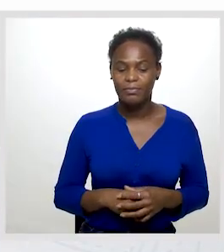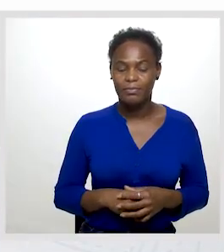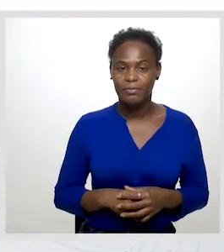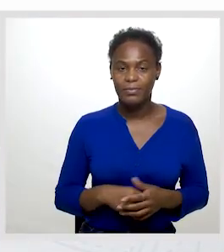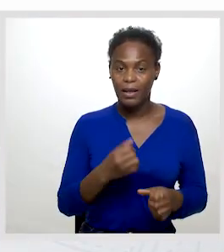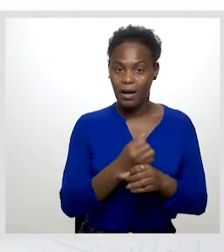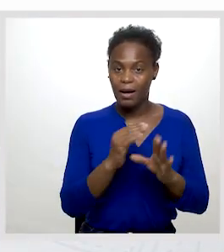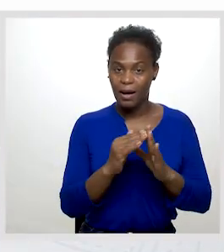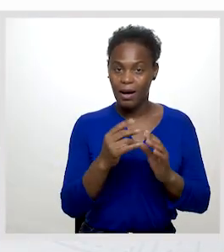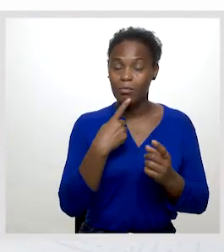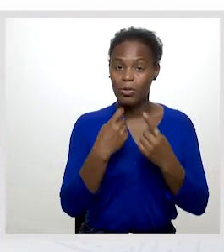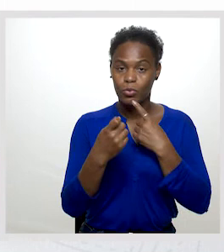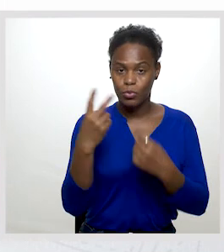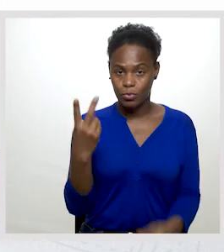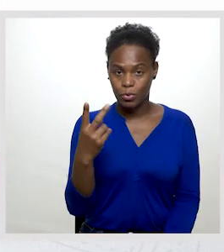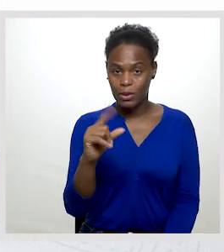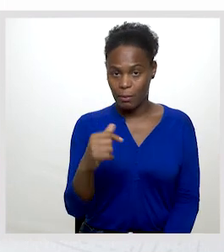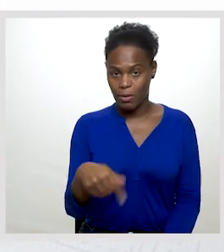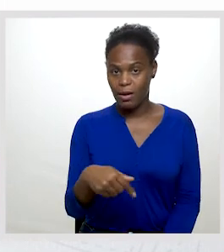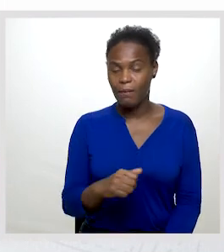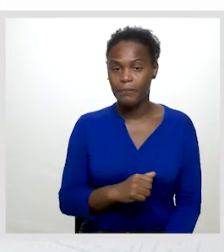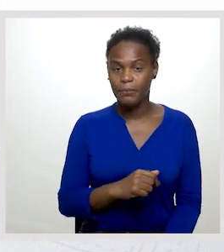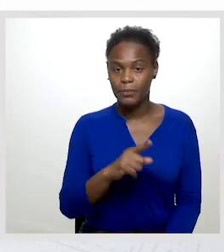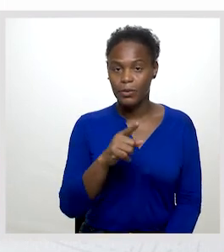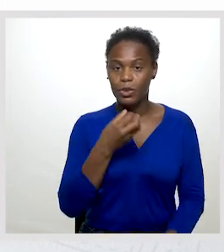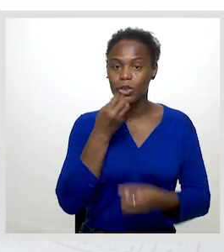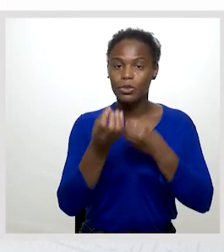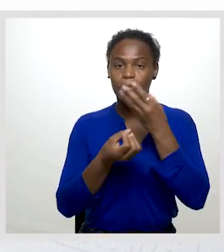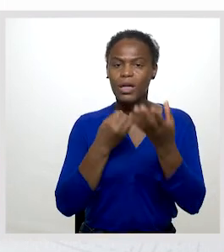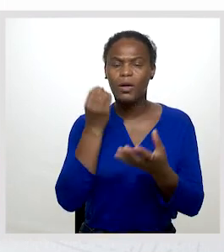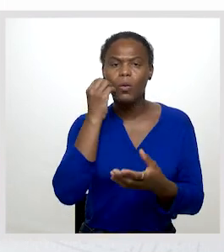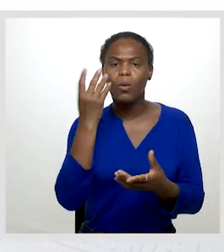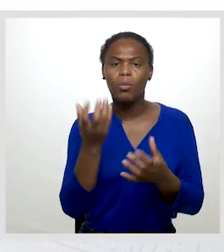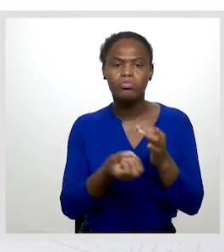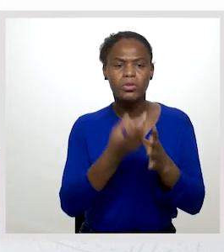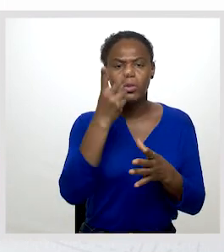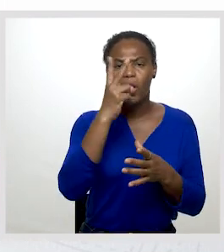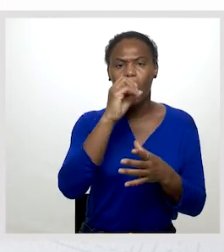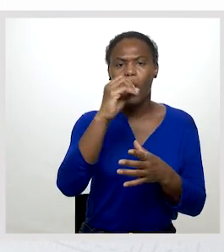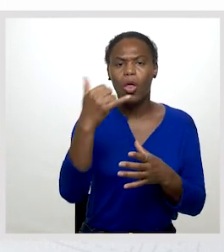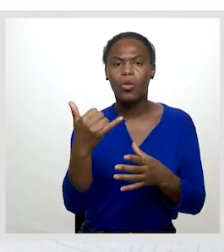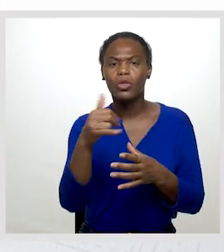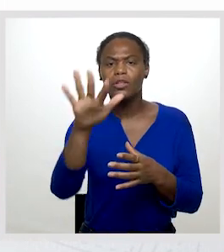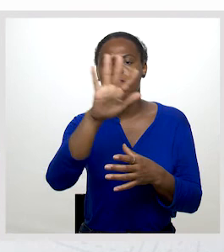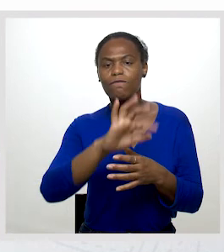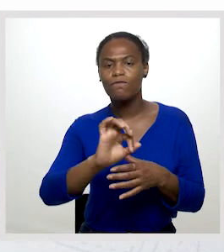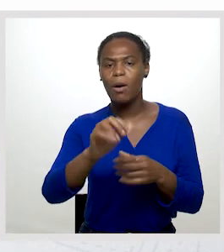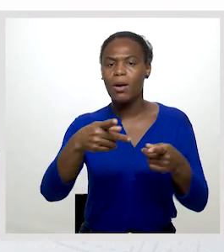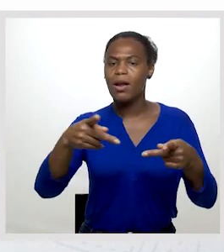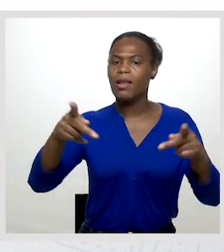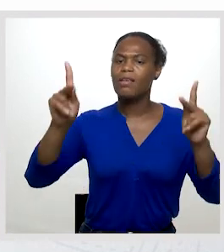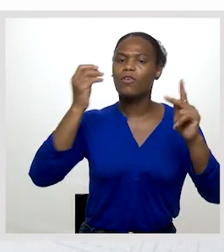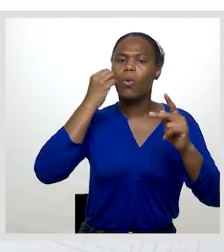O TPC, temos 2 perguntas. Explique o aparecimento do oxigênio na sua